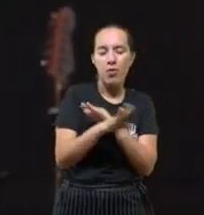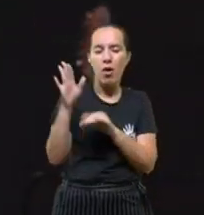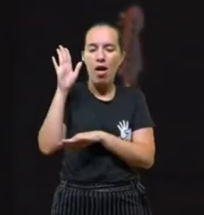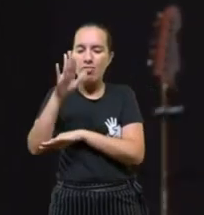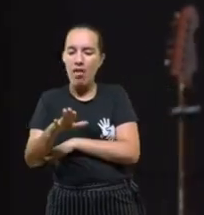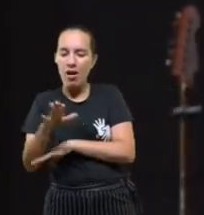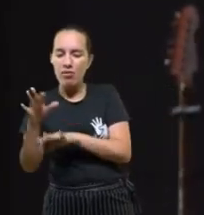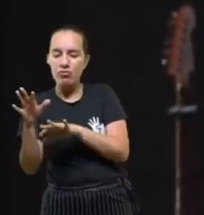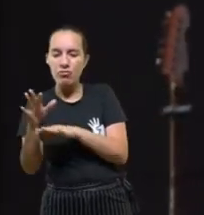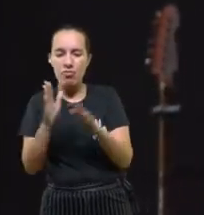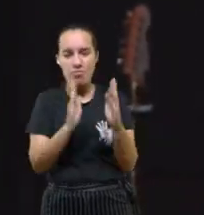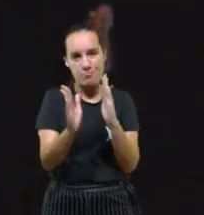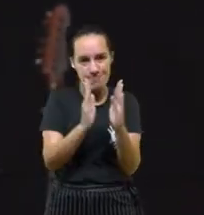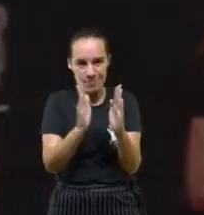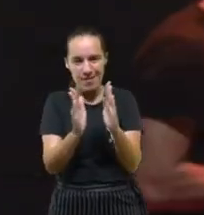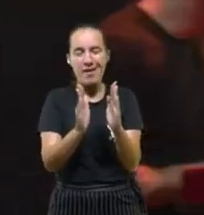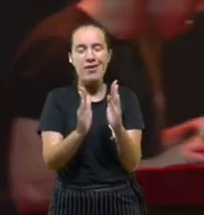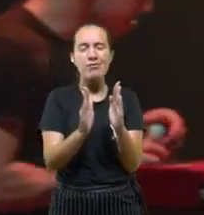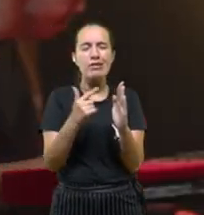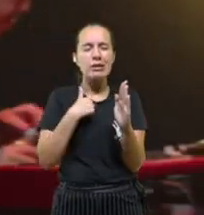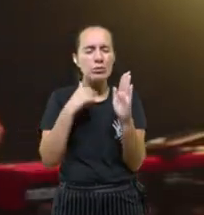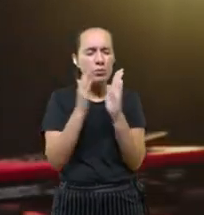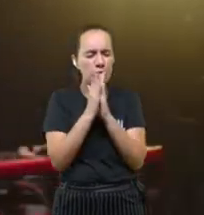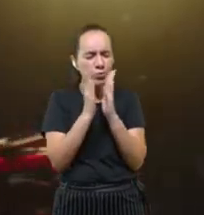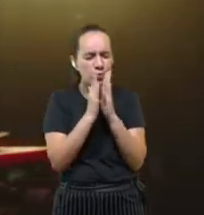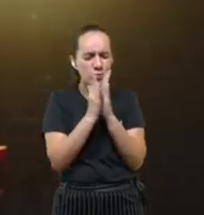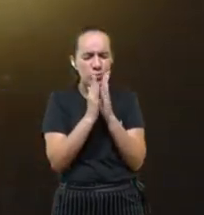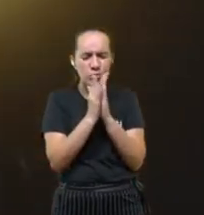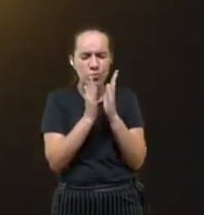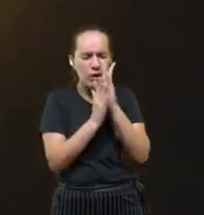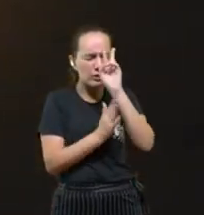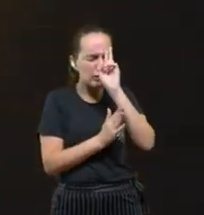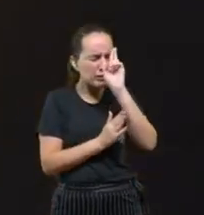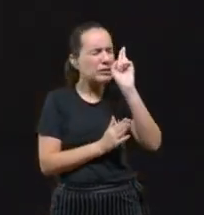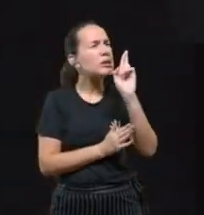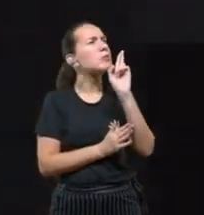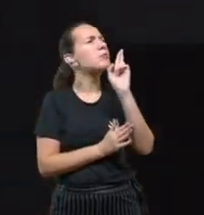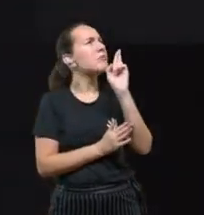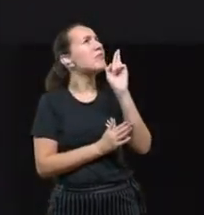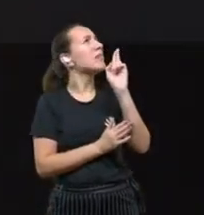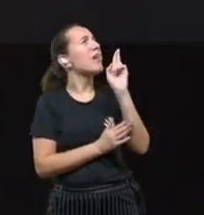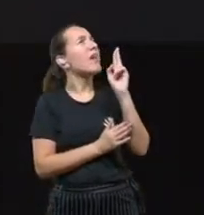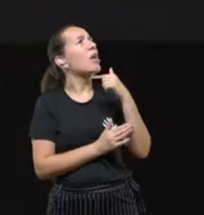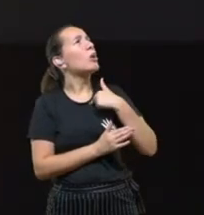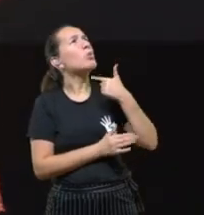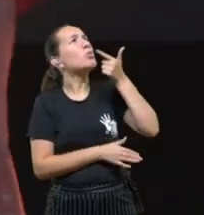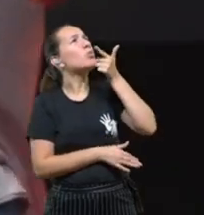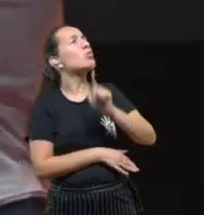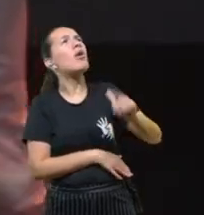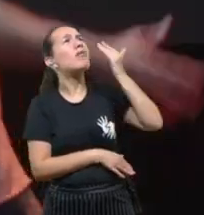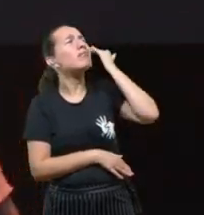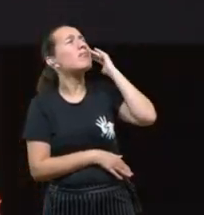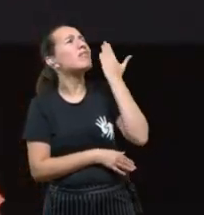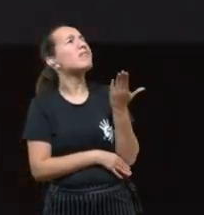oração. Eu estava diante do Senhor, dizendo: Senhor, eu não entendo como sabe, eu estou tentando fazer